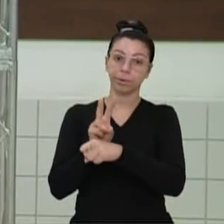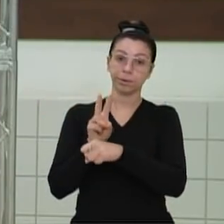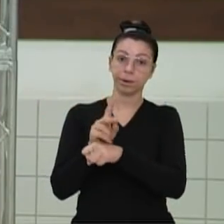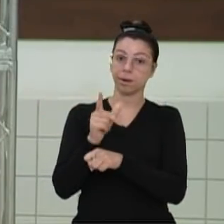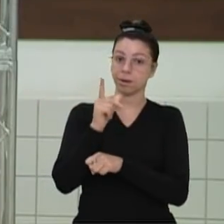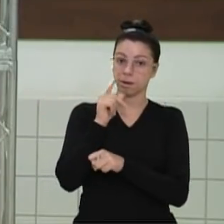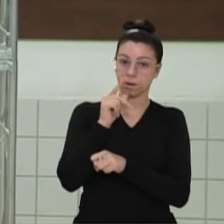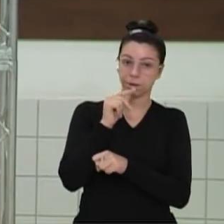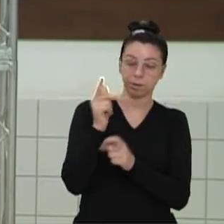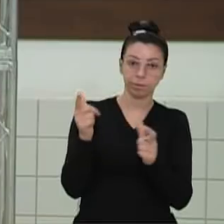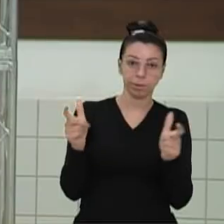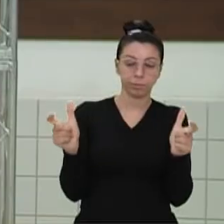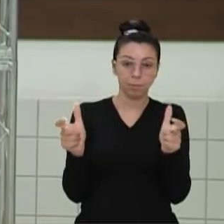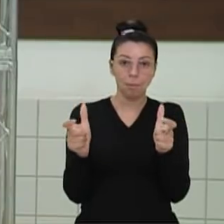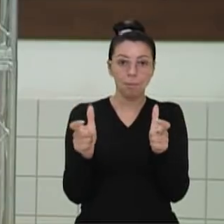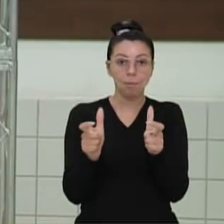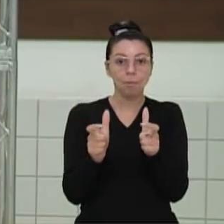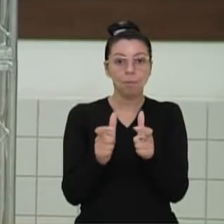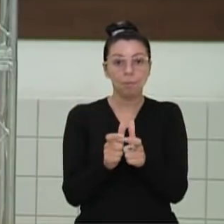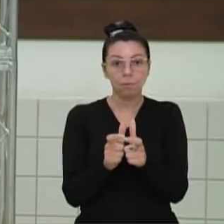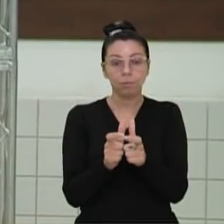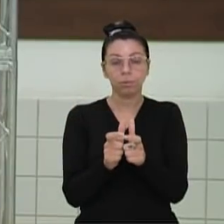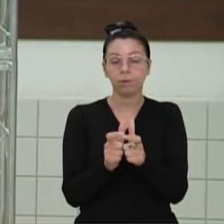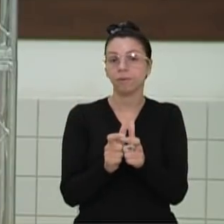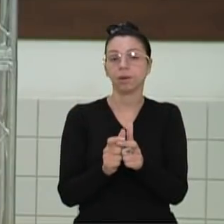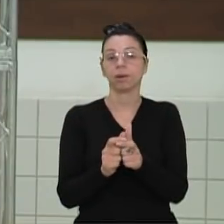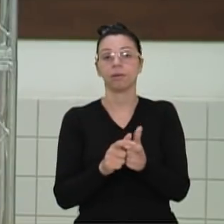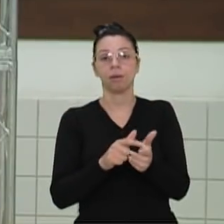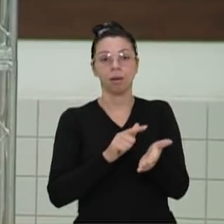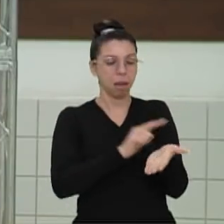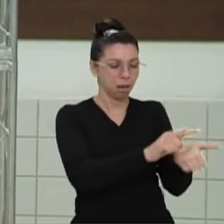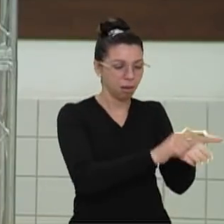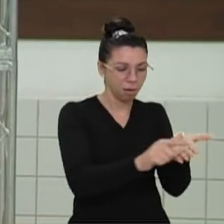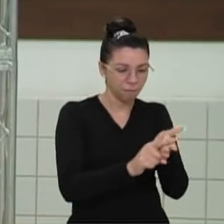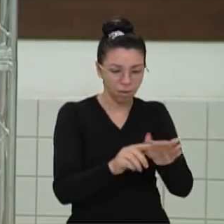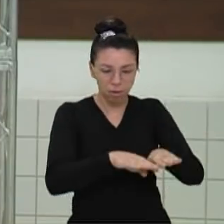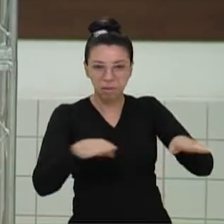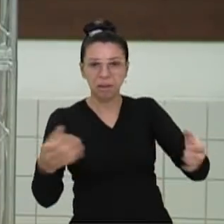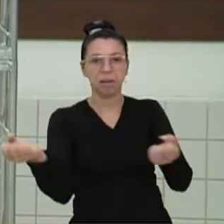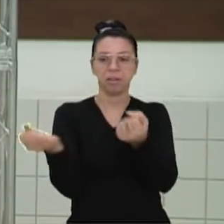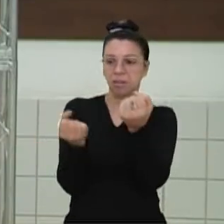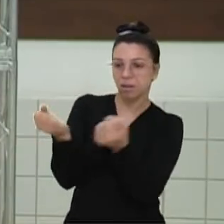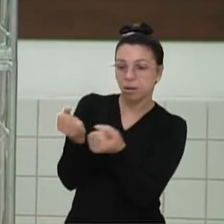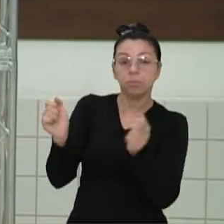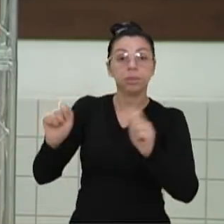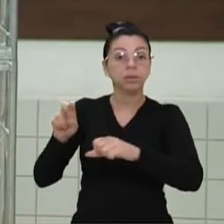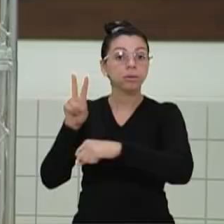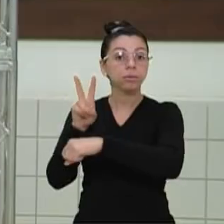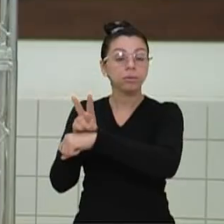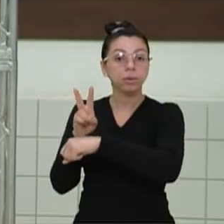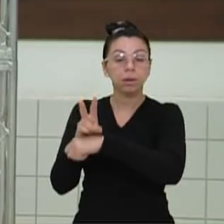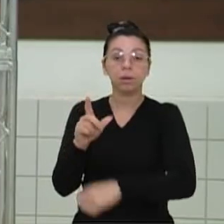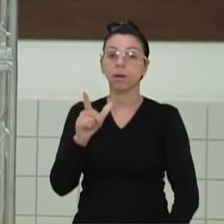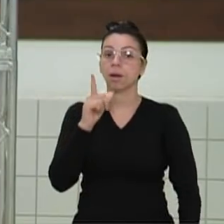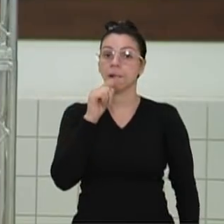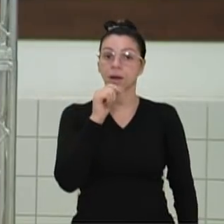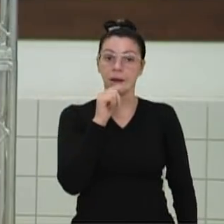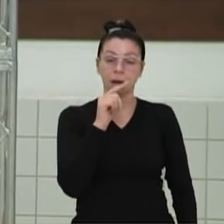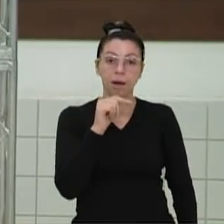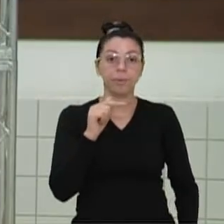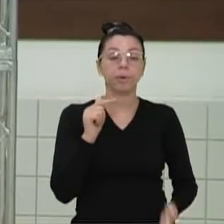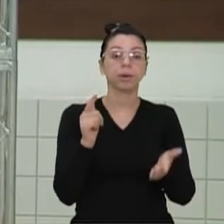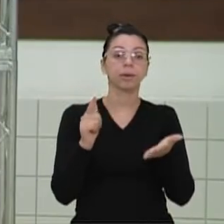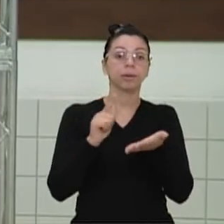água, fazer esse racionamento de água em casa, não ficar lavando calçada, carro, tem que cuidar, né? Água, essa água